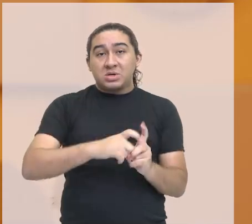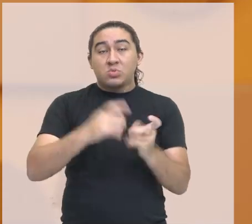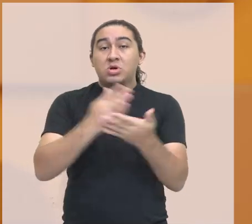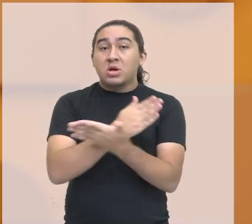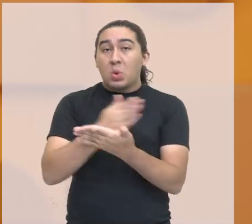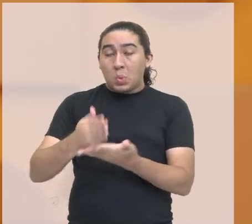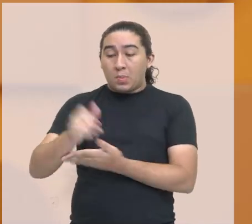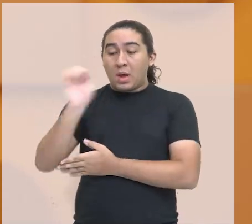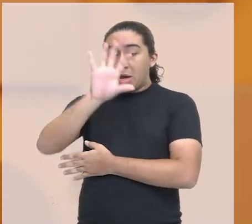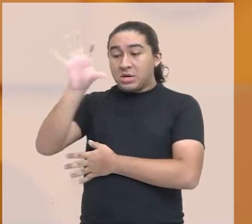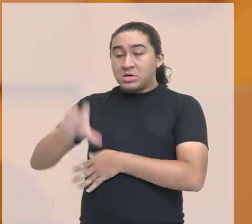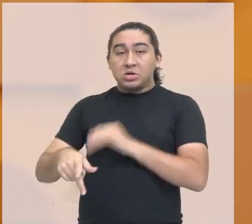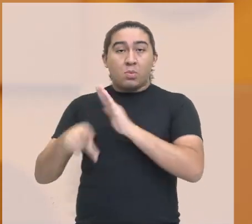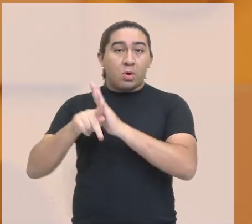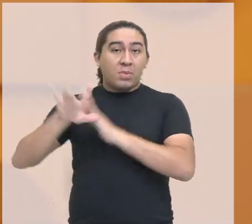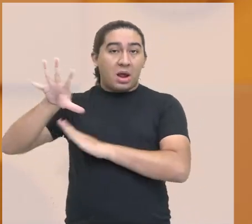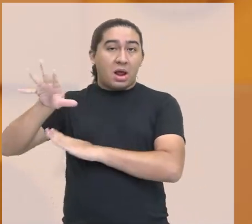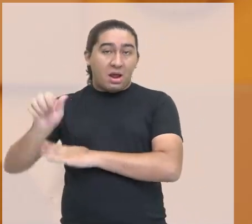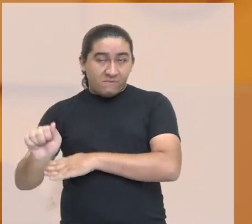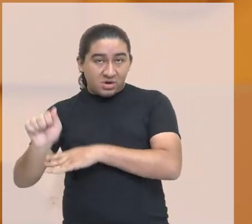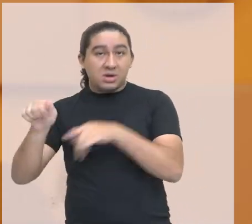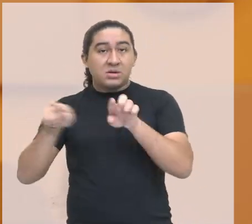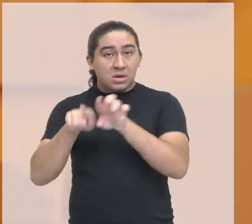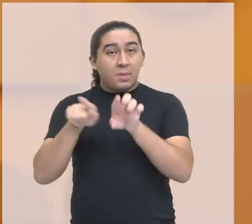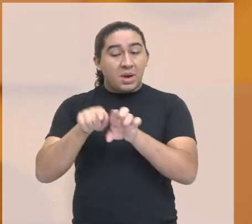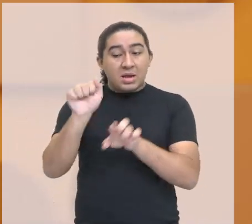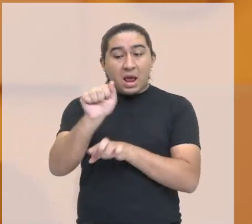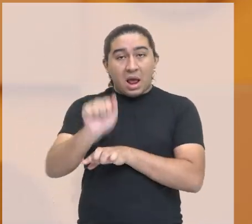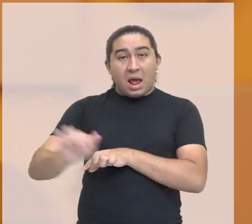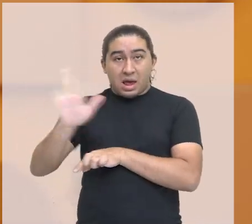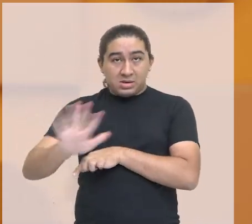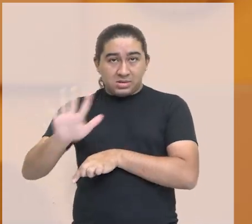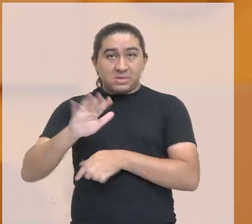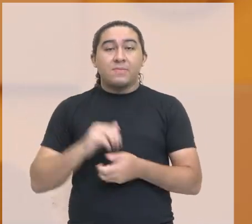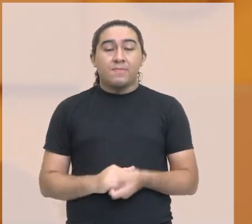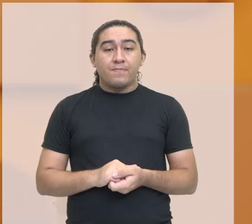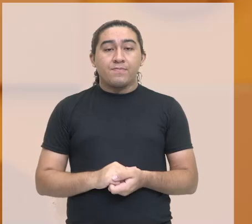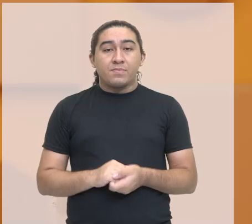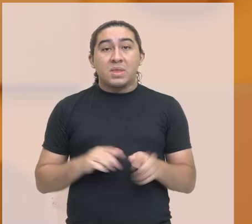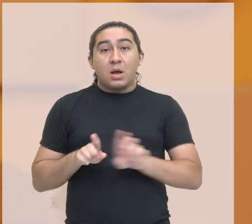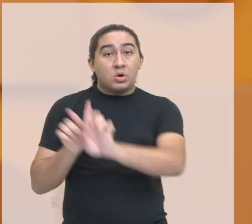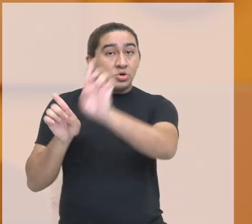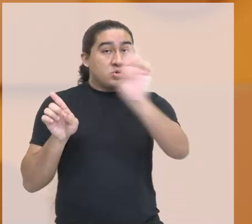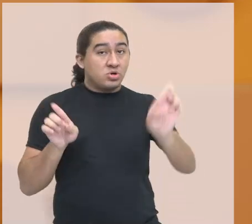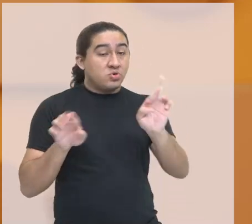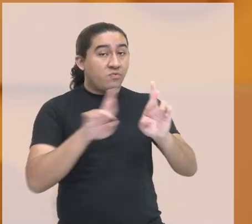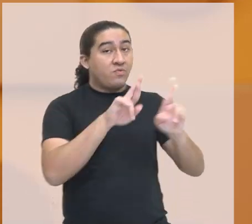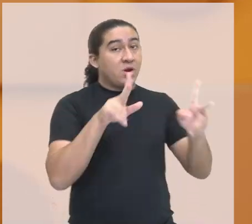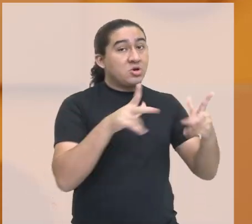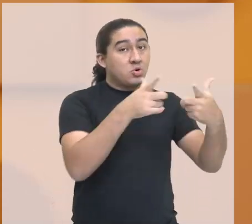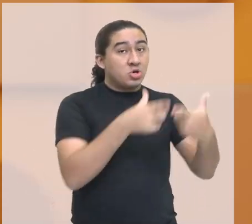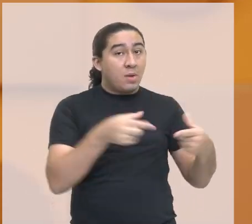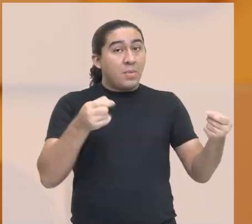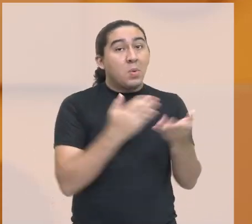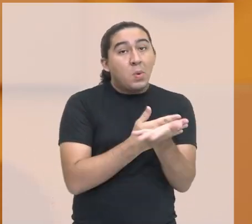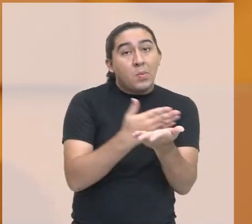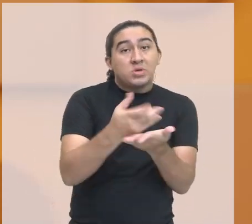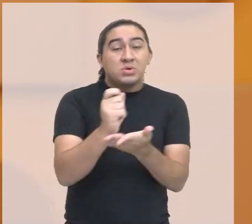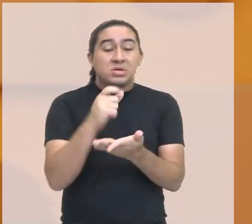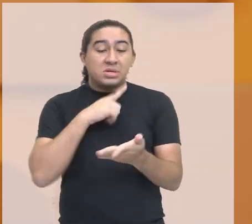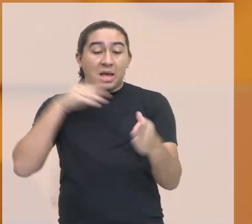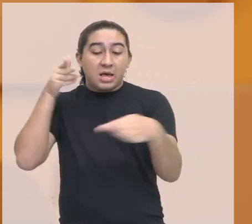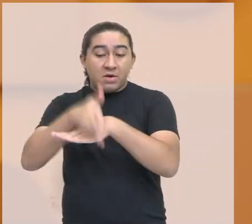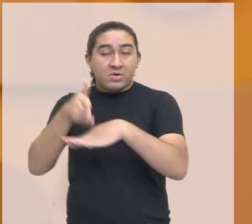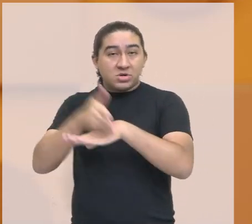algumas regiões da África e também da Ásia. No Extremo Oriente, o Japão começa então a